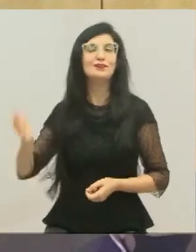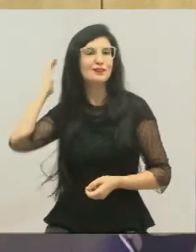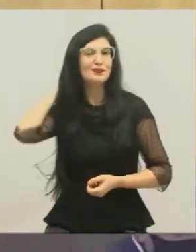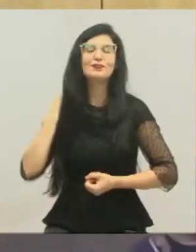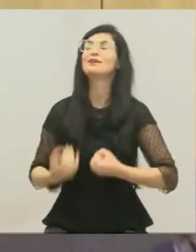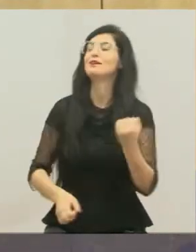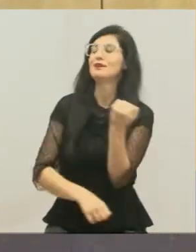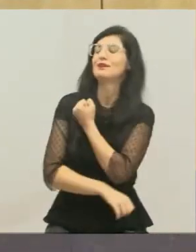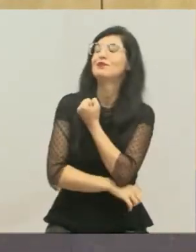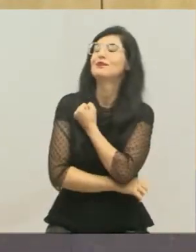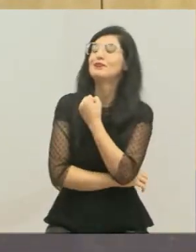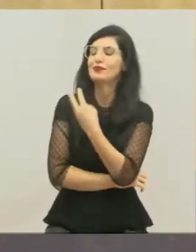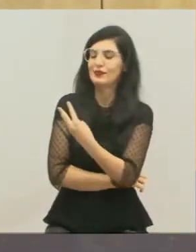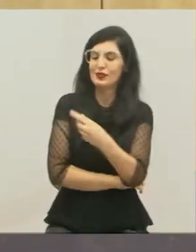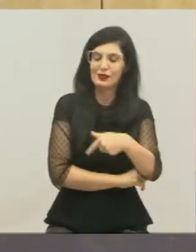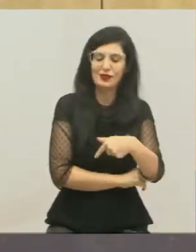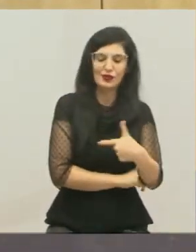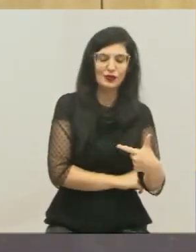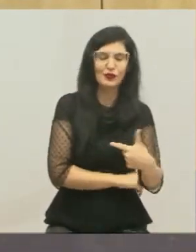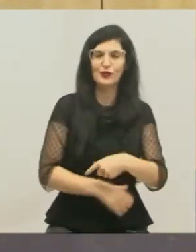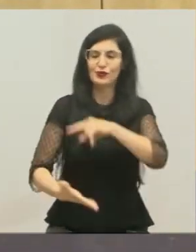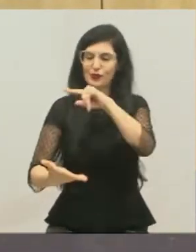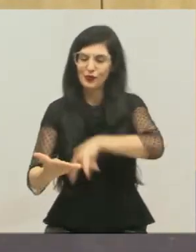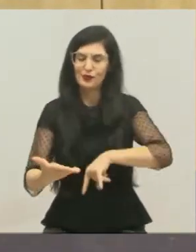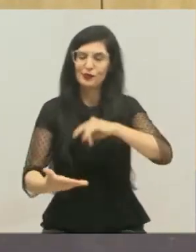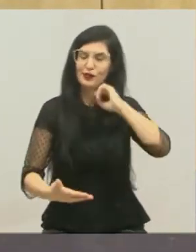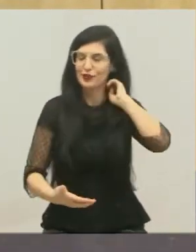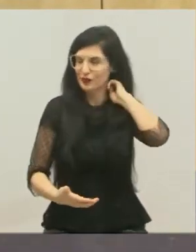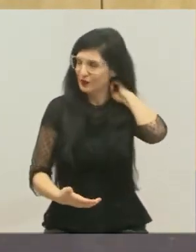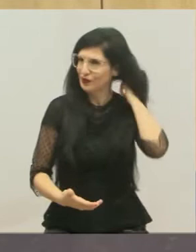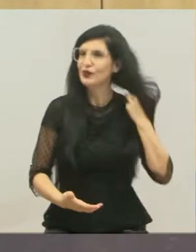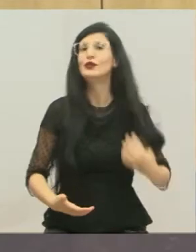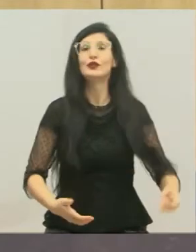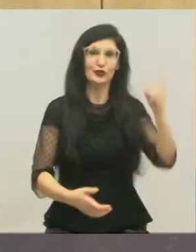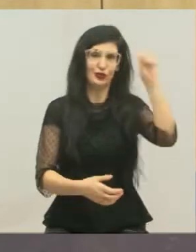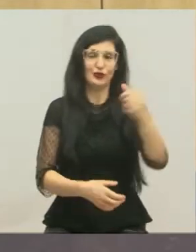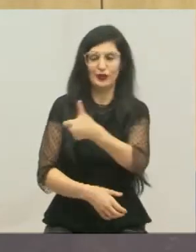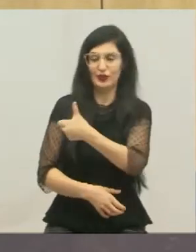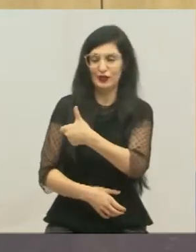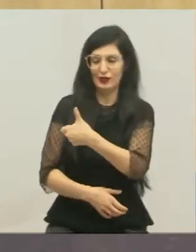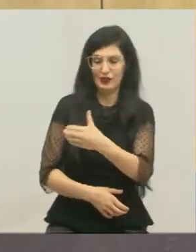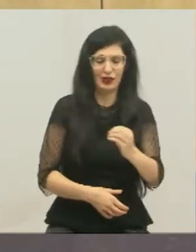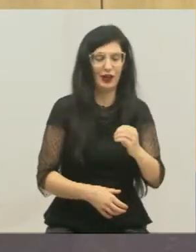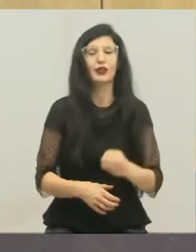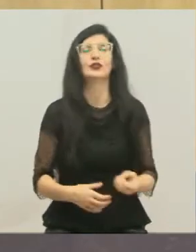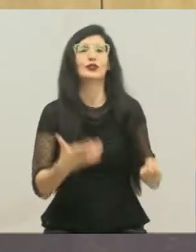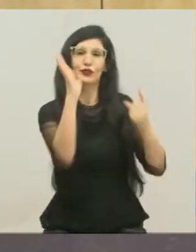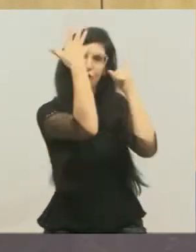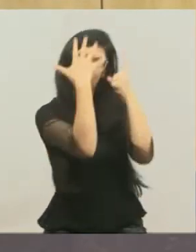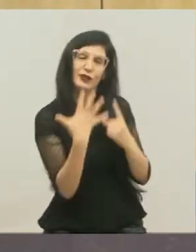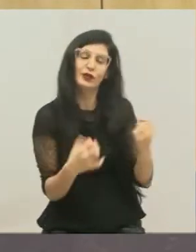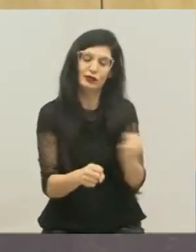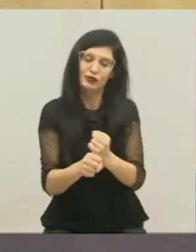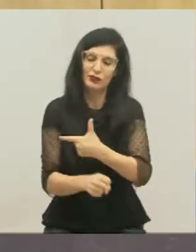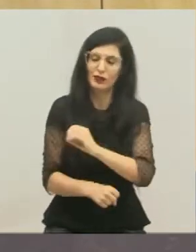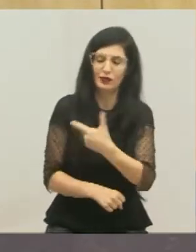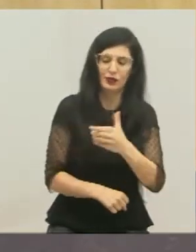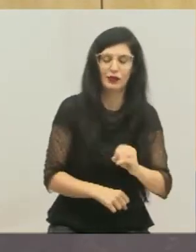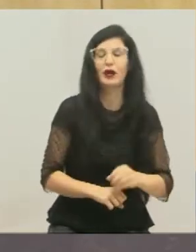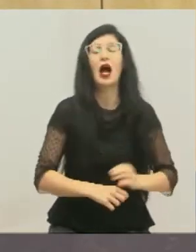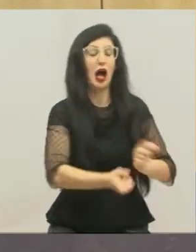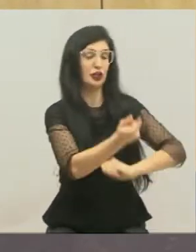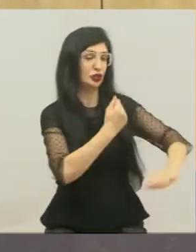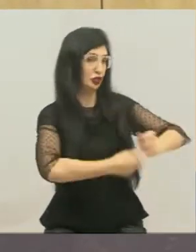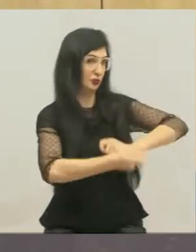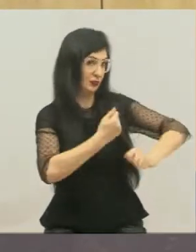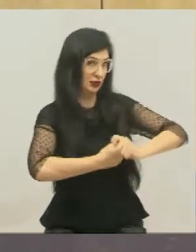Requerimento 372. Considerando que em 10 de fevereiro de 2020, a Administração Municipal de Jacareí